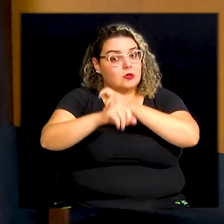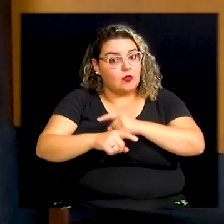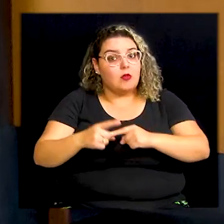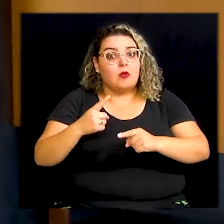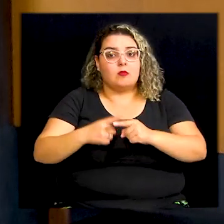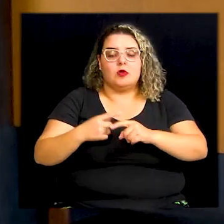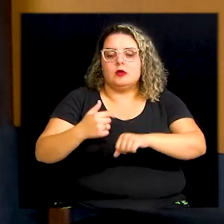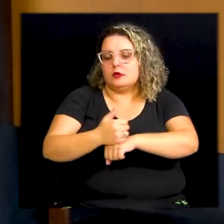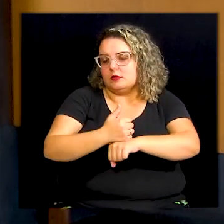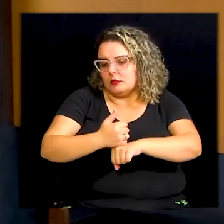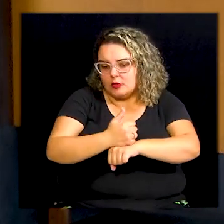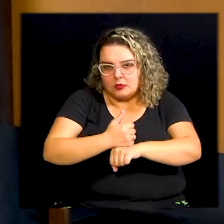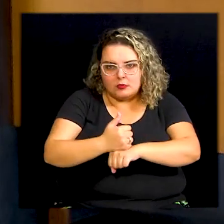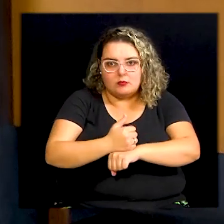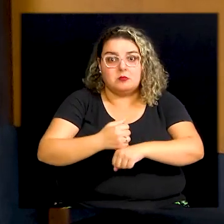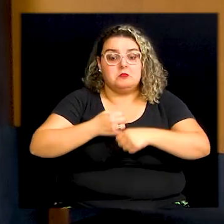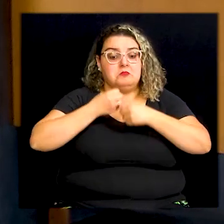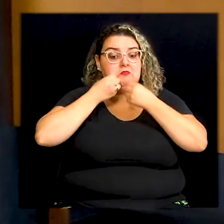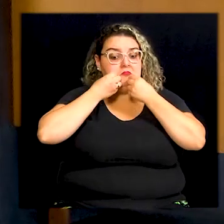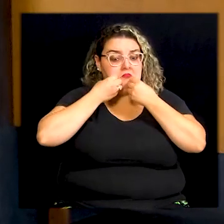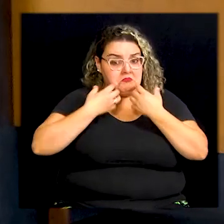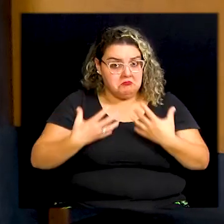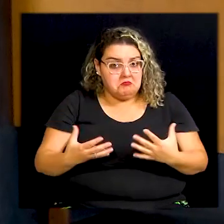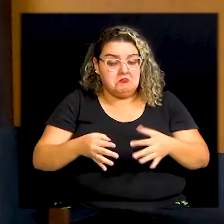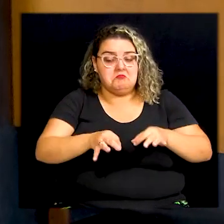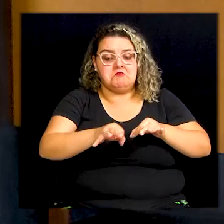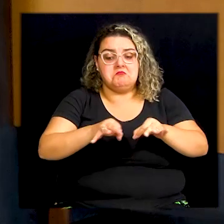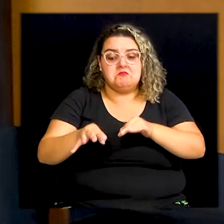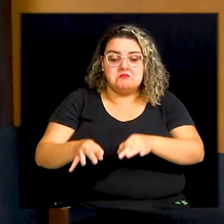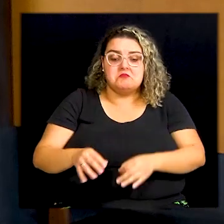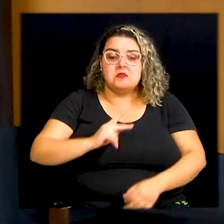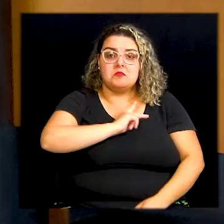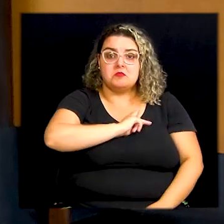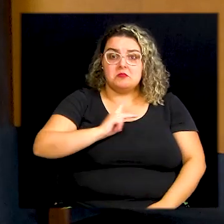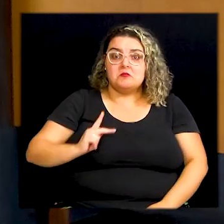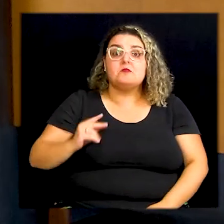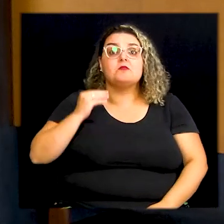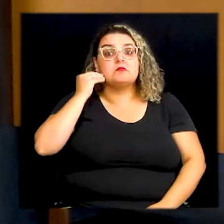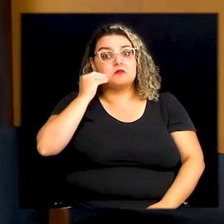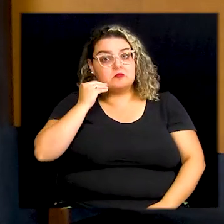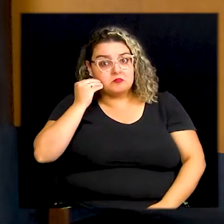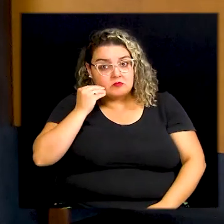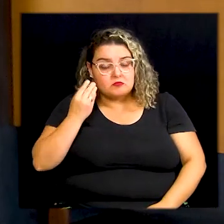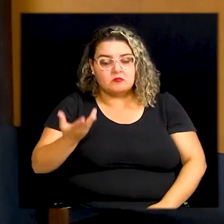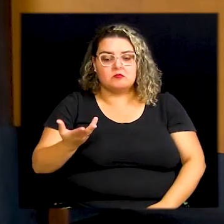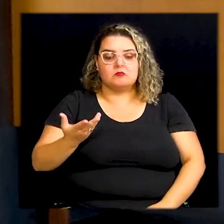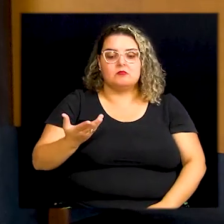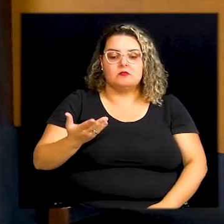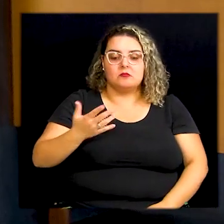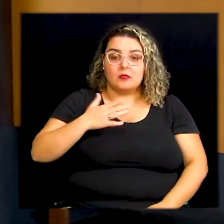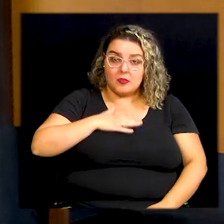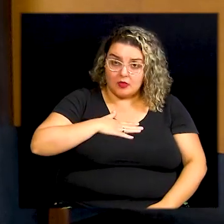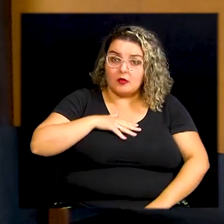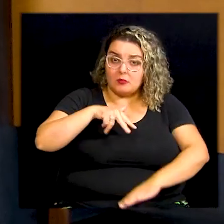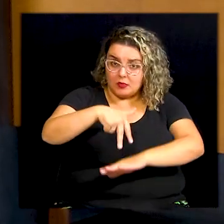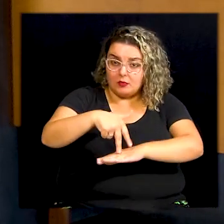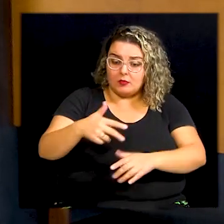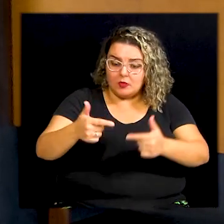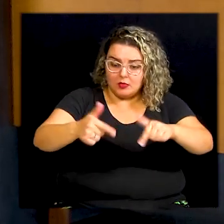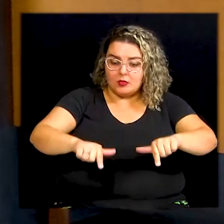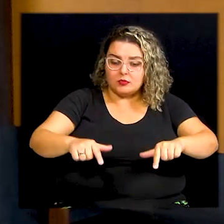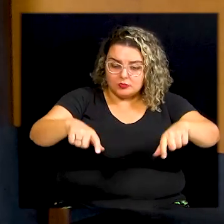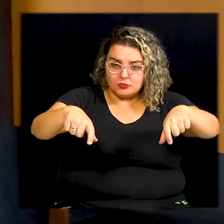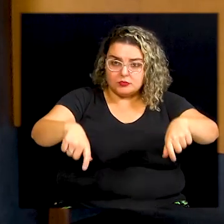difícil, porque tem profissionais muito bem preparados aqui na Ponte, muito experientes, da minha posição